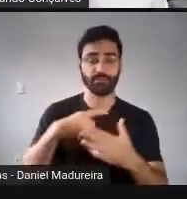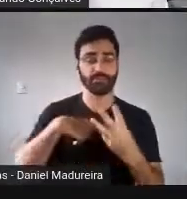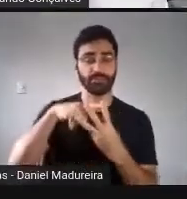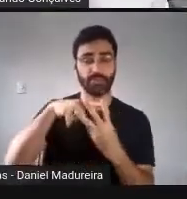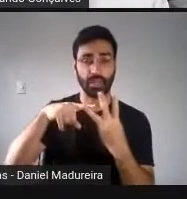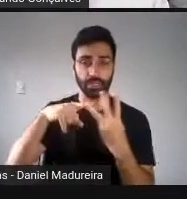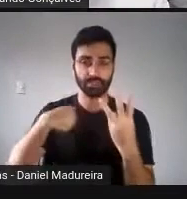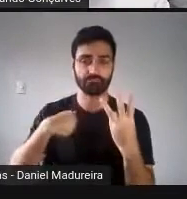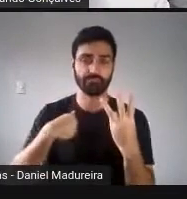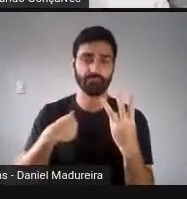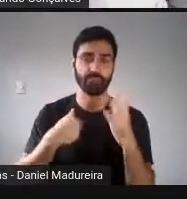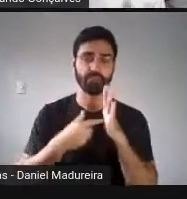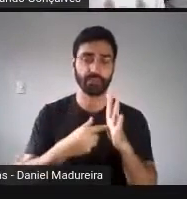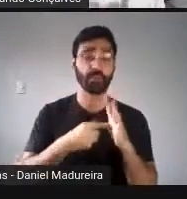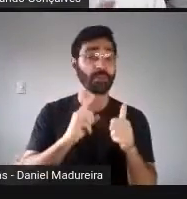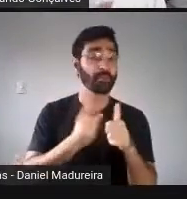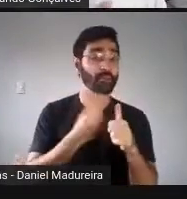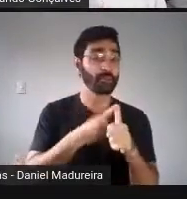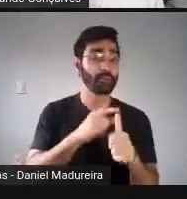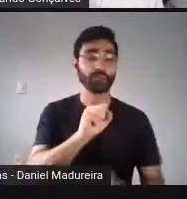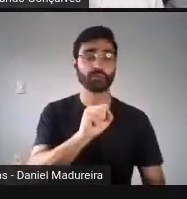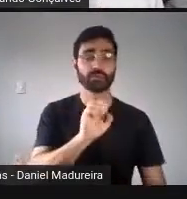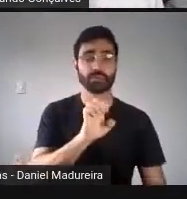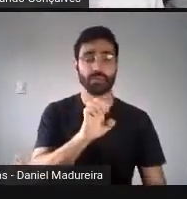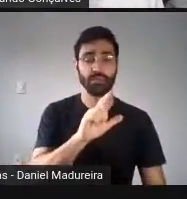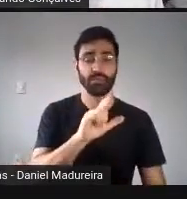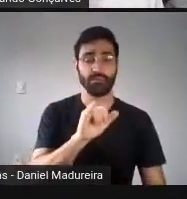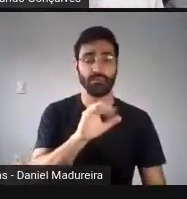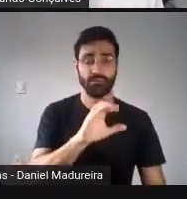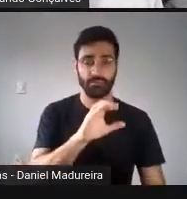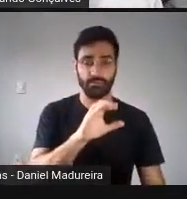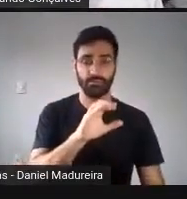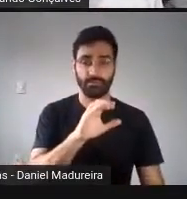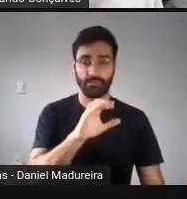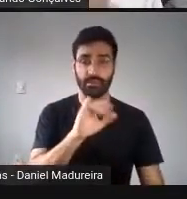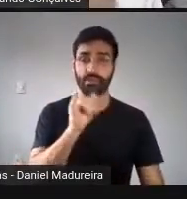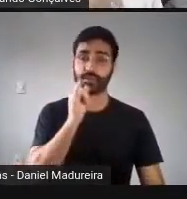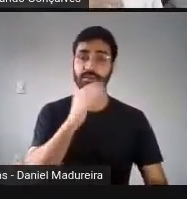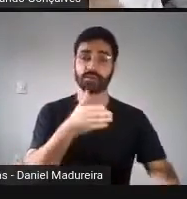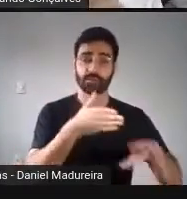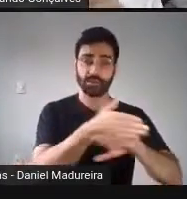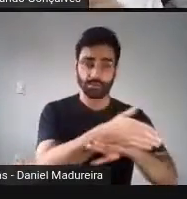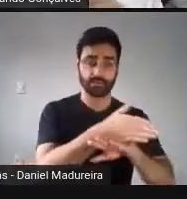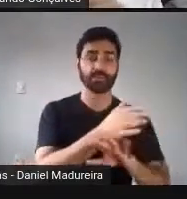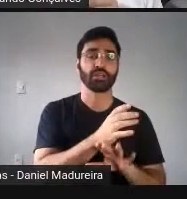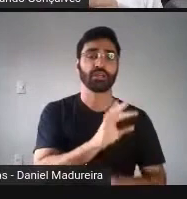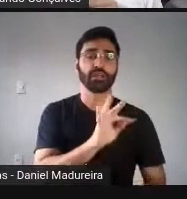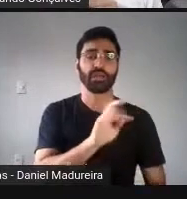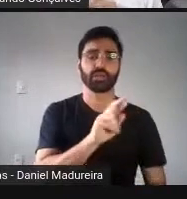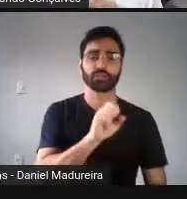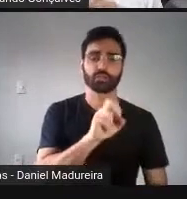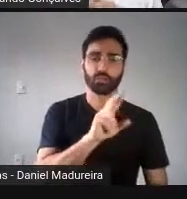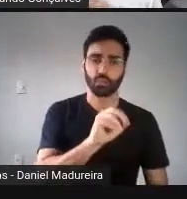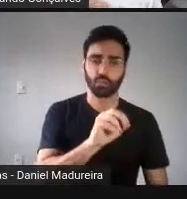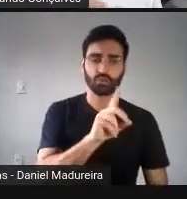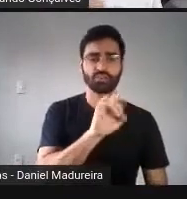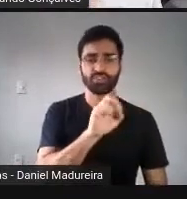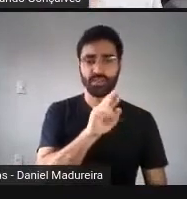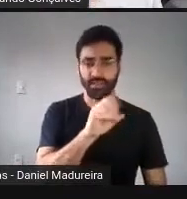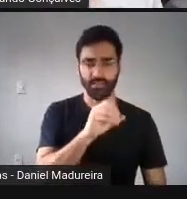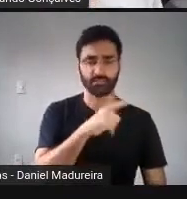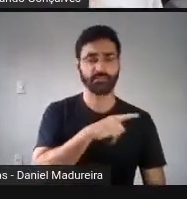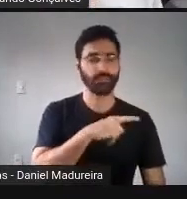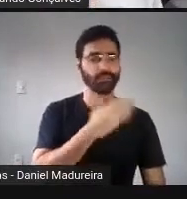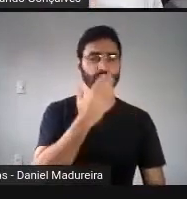3 aqui. Primeiro, Tesouro Selic. Então, quando a gente entra lá no Tesouro Direto, a gente vai ver que tem várias modalidades de investimento, dentre